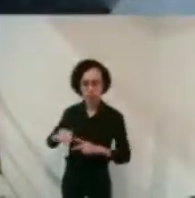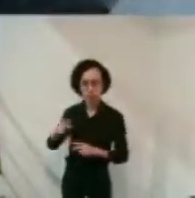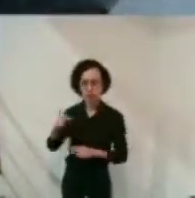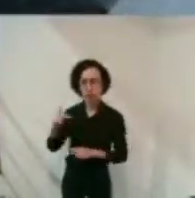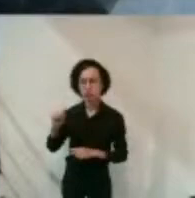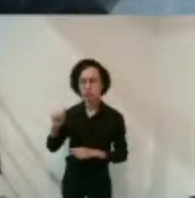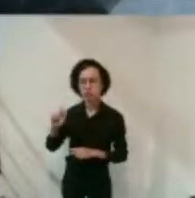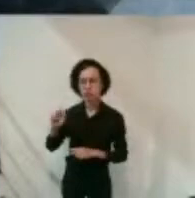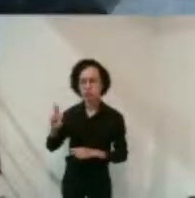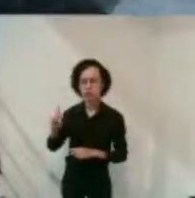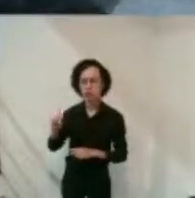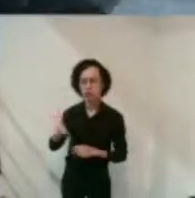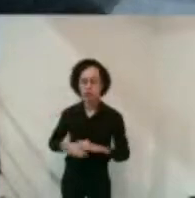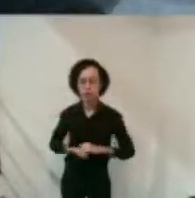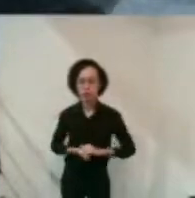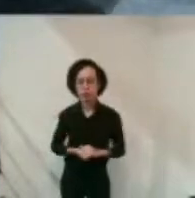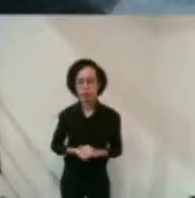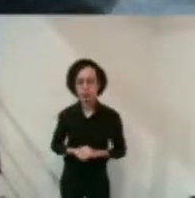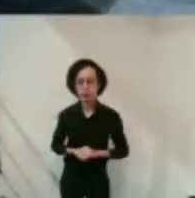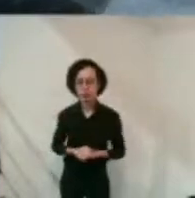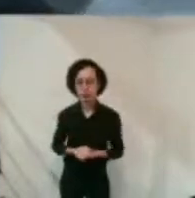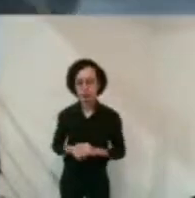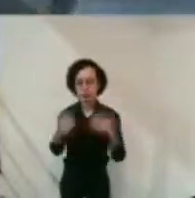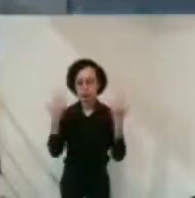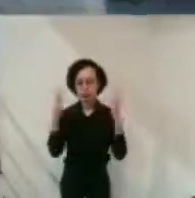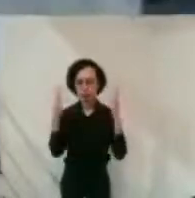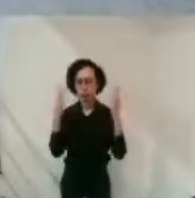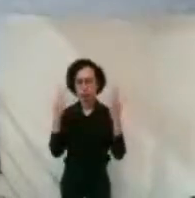de Freitas Oliveira.